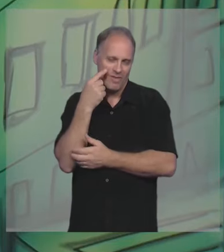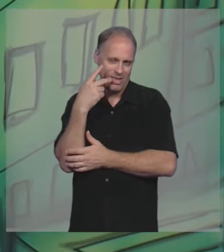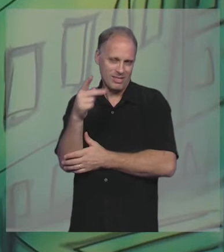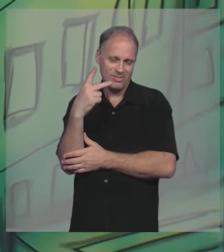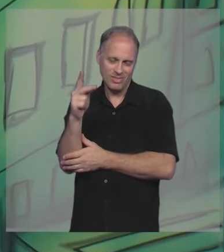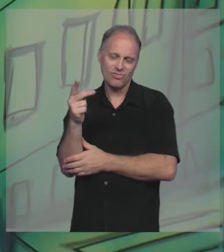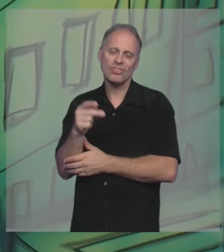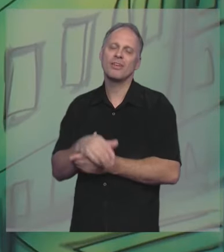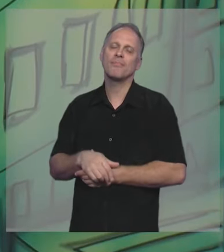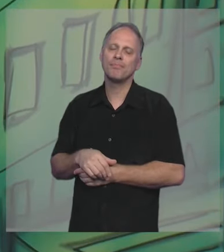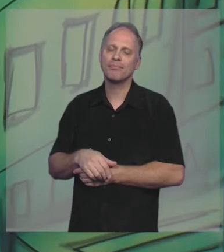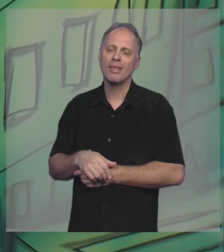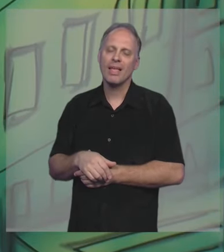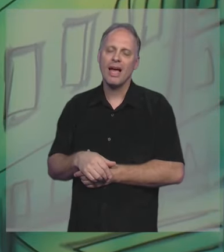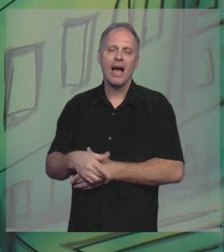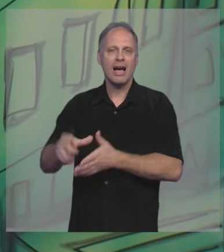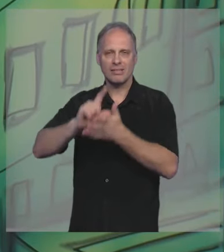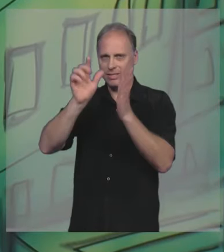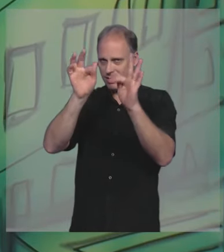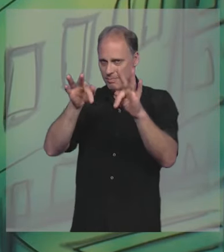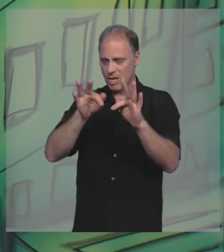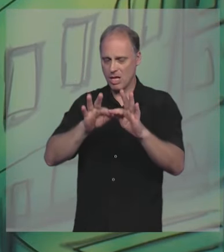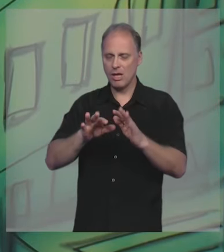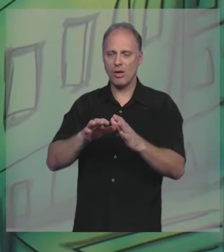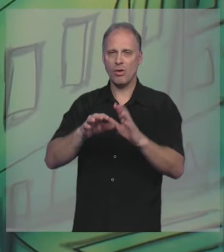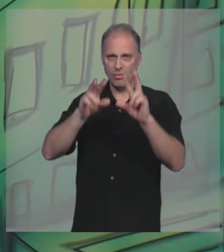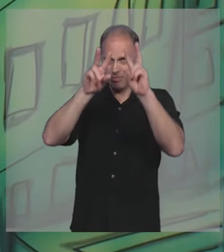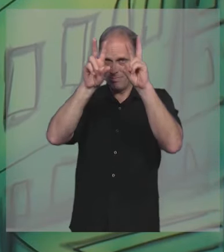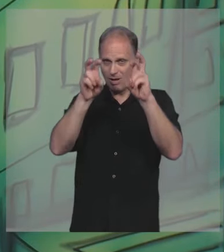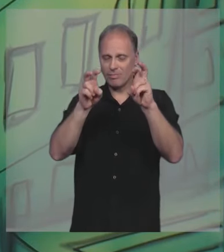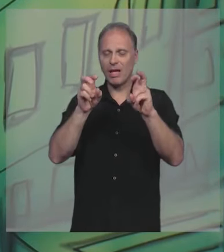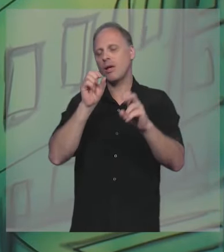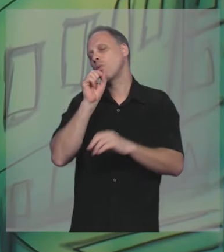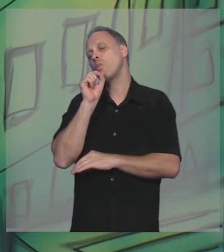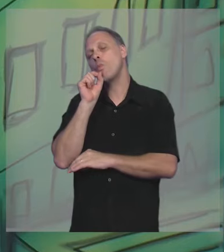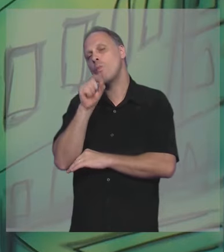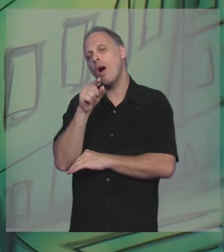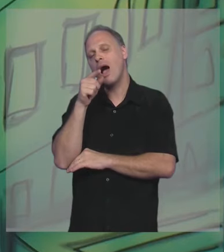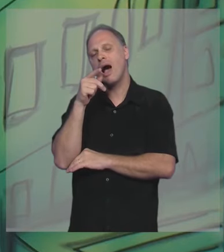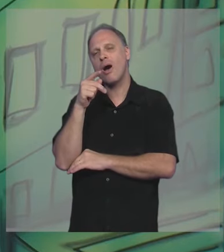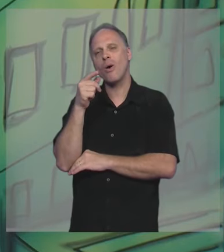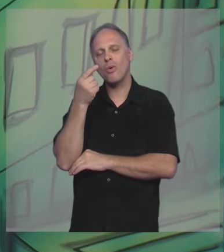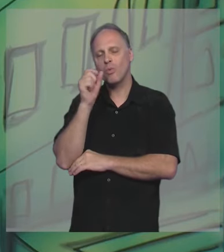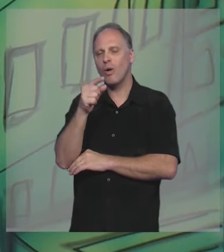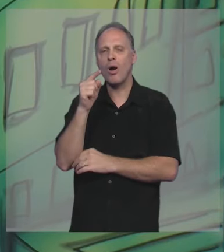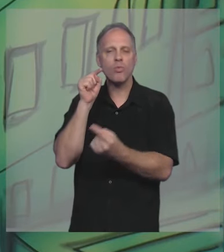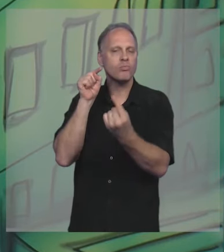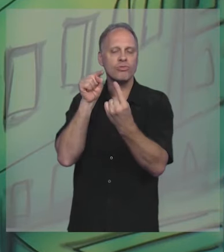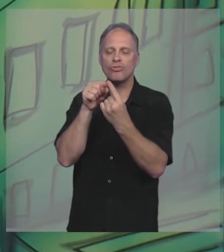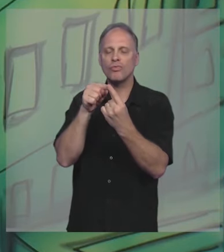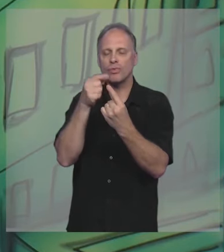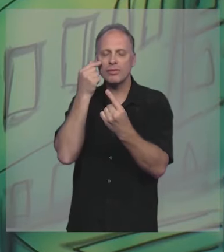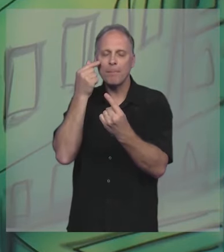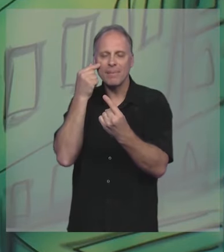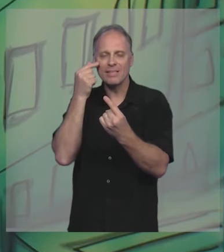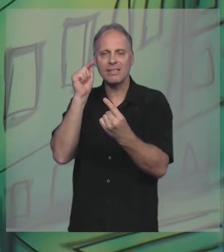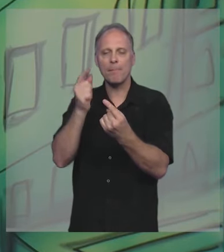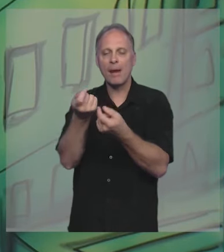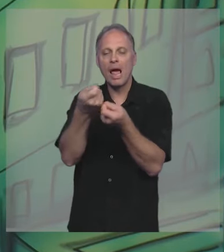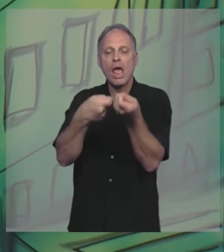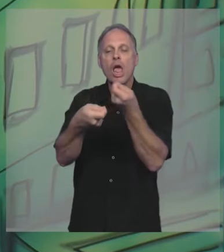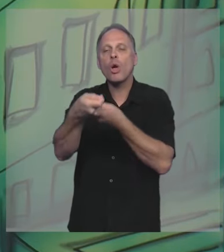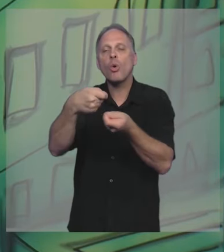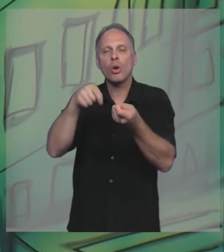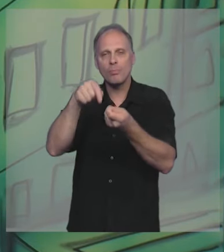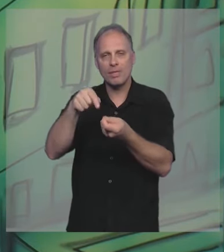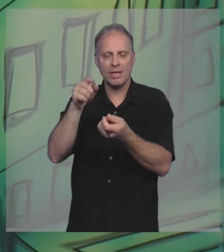ouvir da senhora, né? Antes de encerrar mesmo, qual é a perspectiva que a senhora vê para a economia,